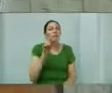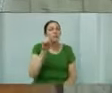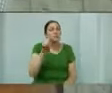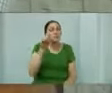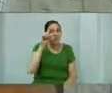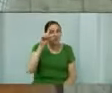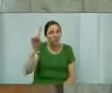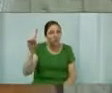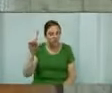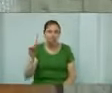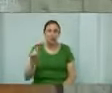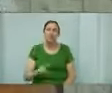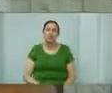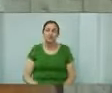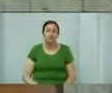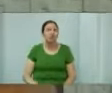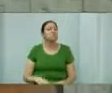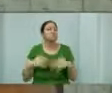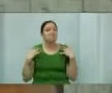por dia útil. Então, isso